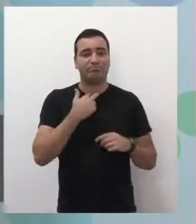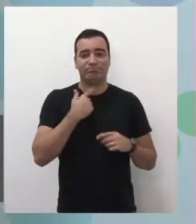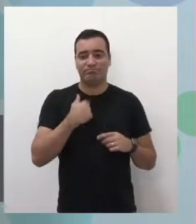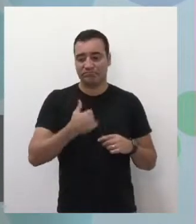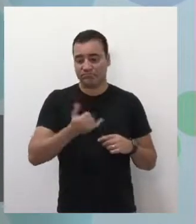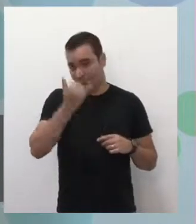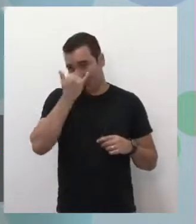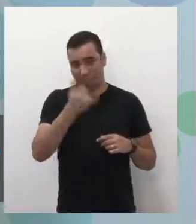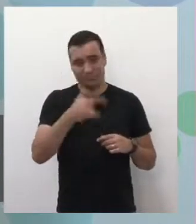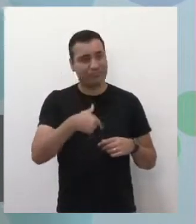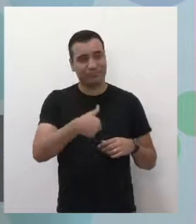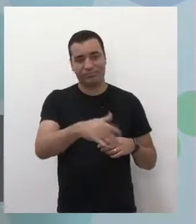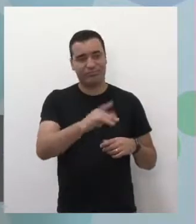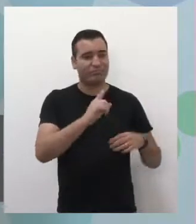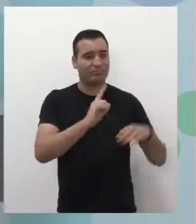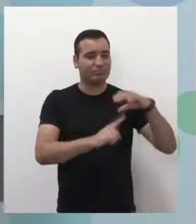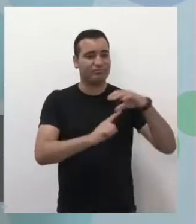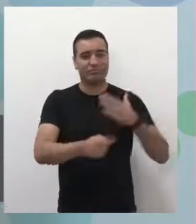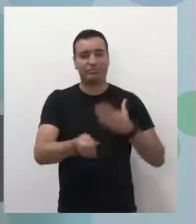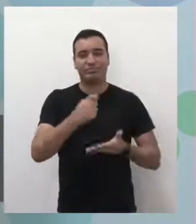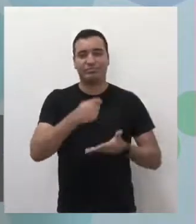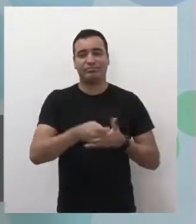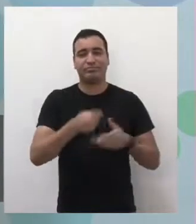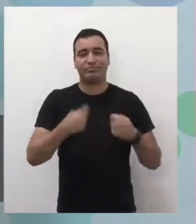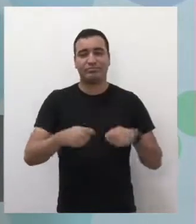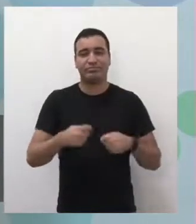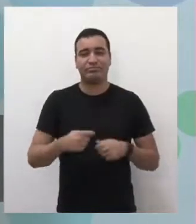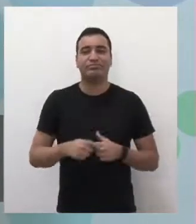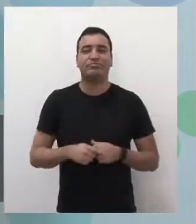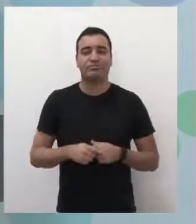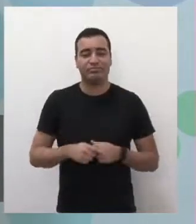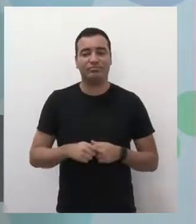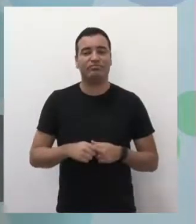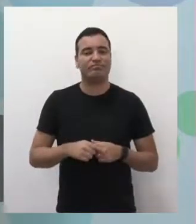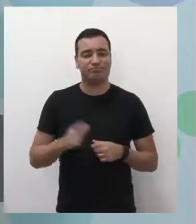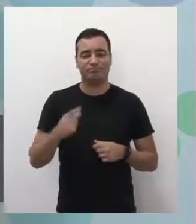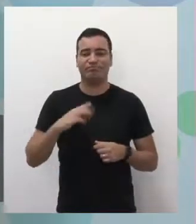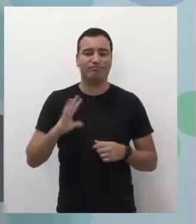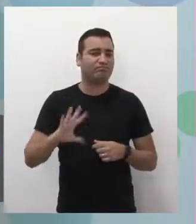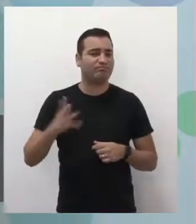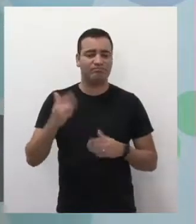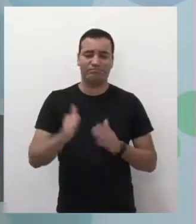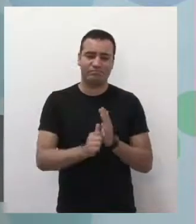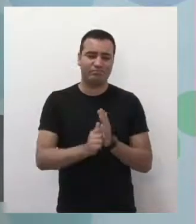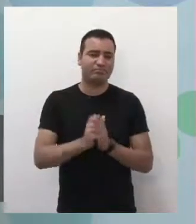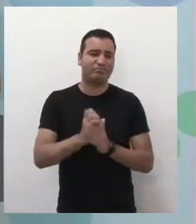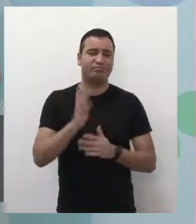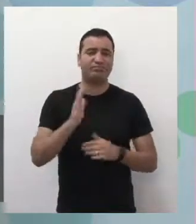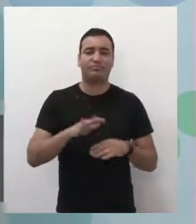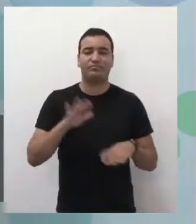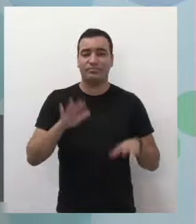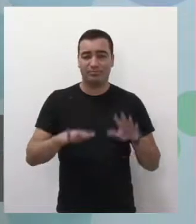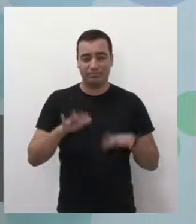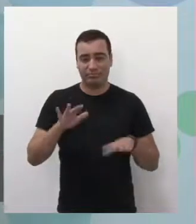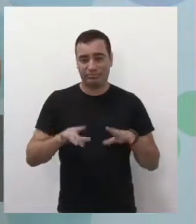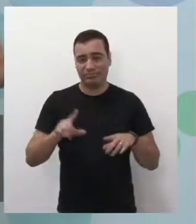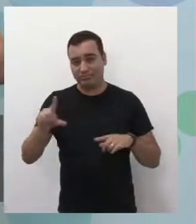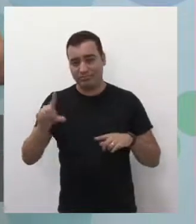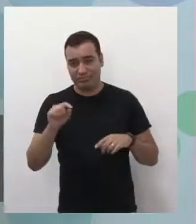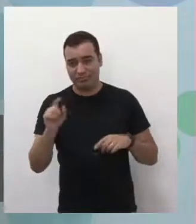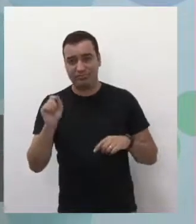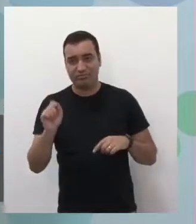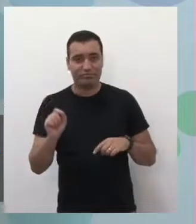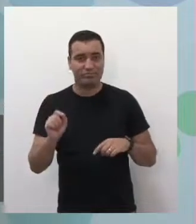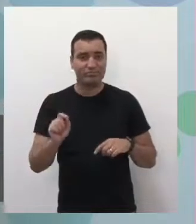vou passar isso para o consumidor. E isso acontece direto. Então, quando a gente escolhe quem é que vai estar à